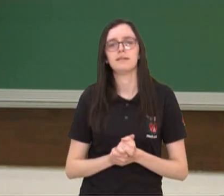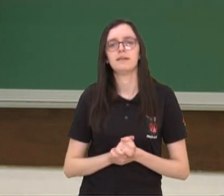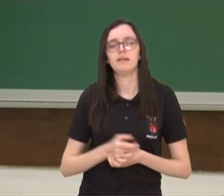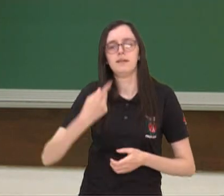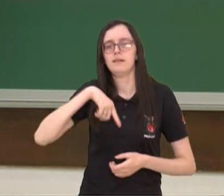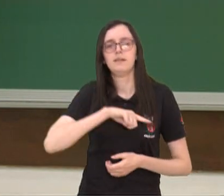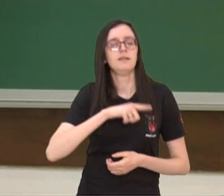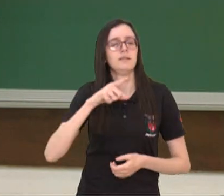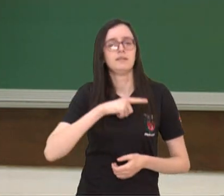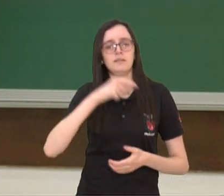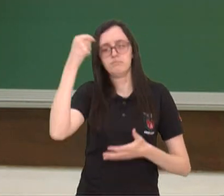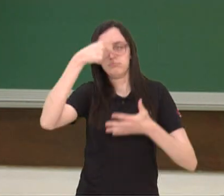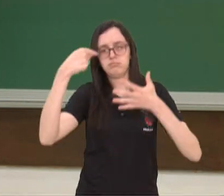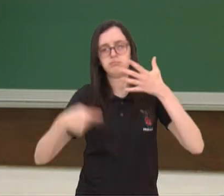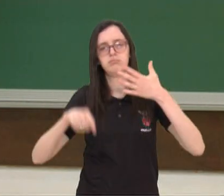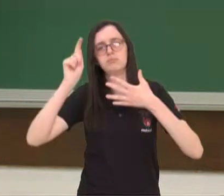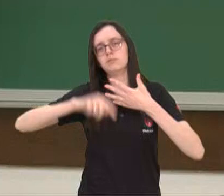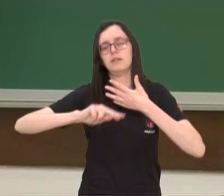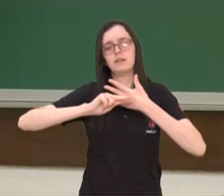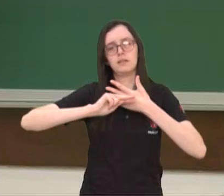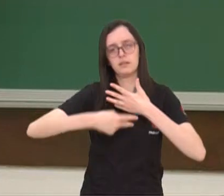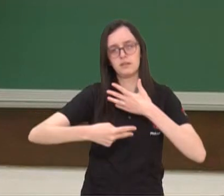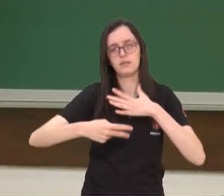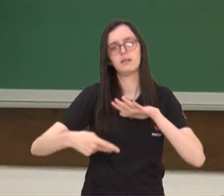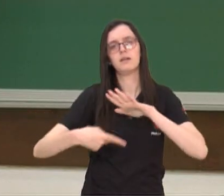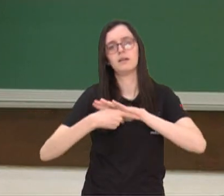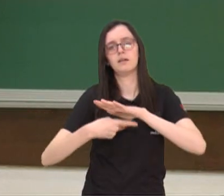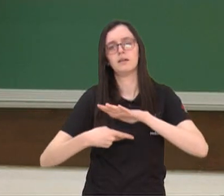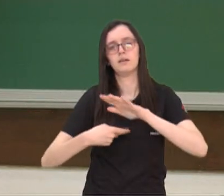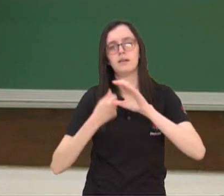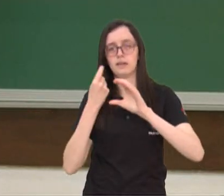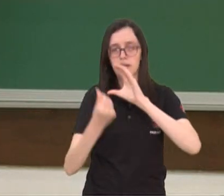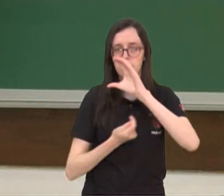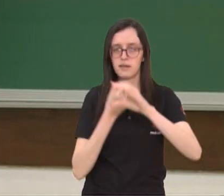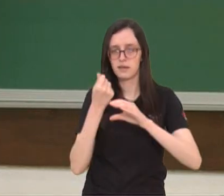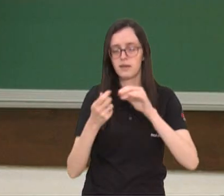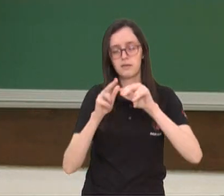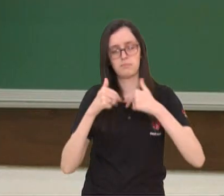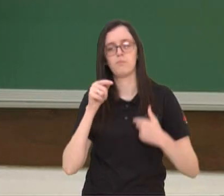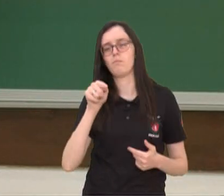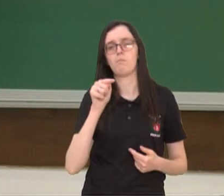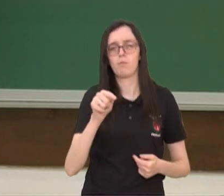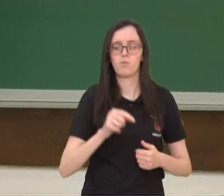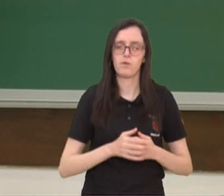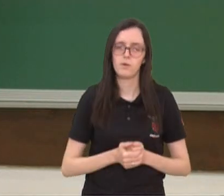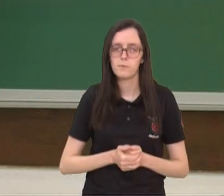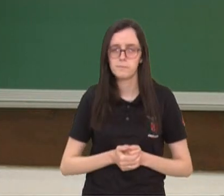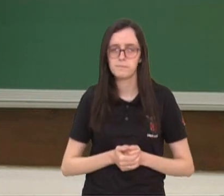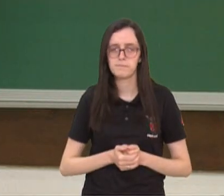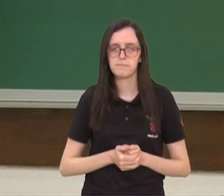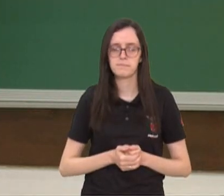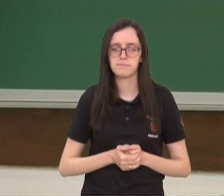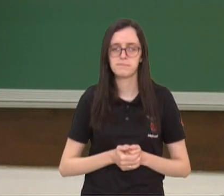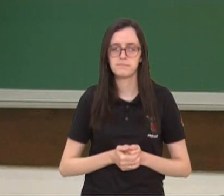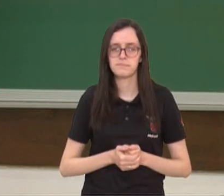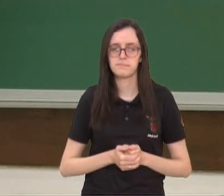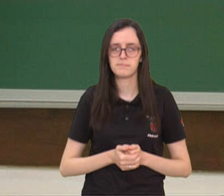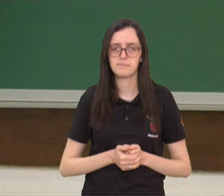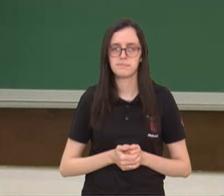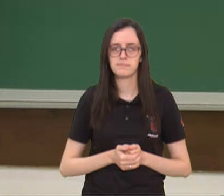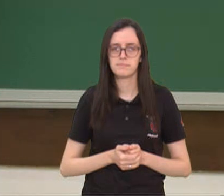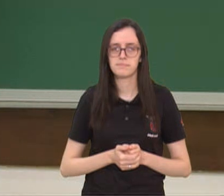tem todas essas consequências em função do